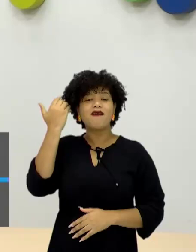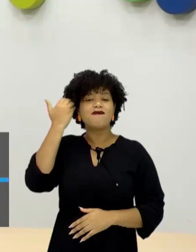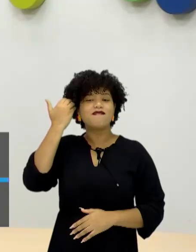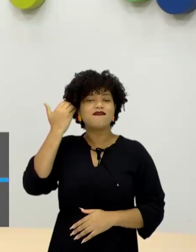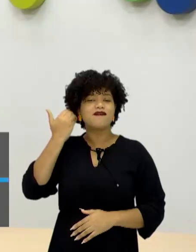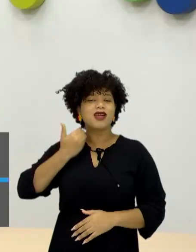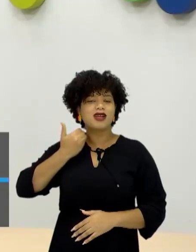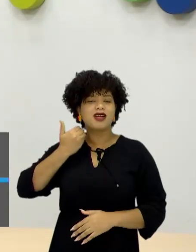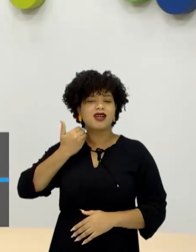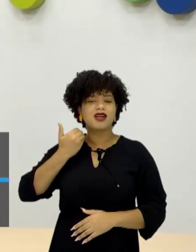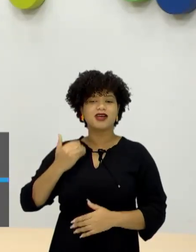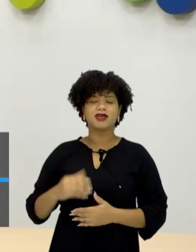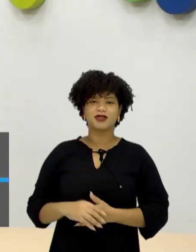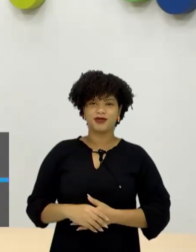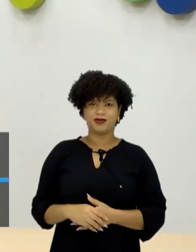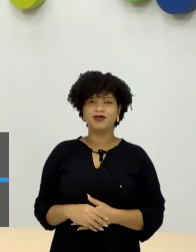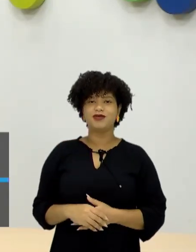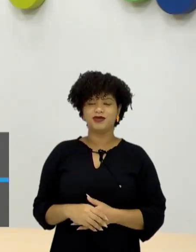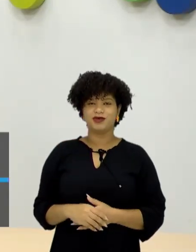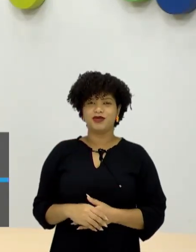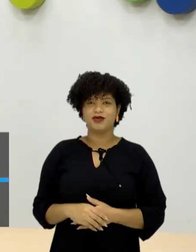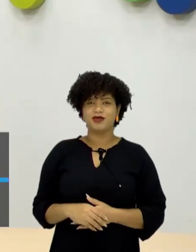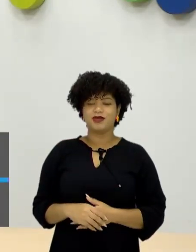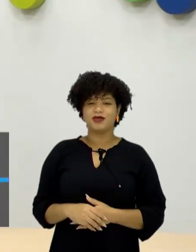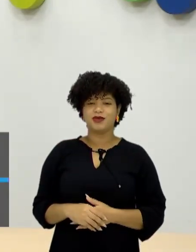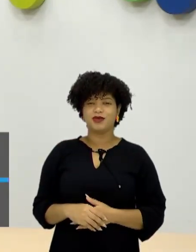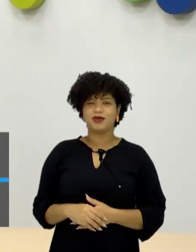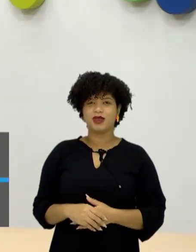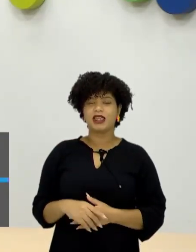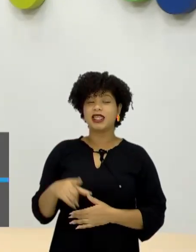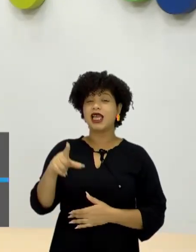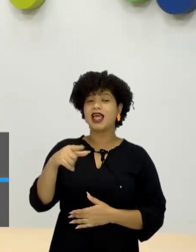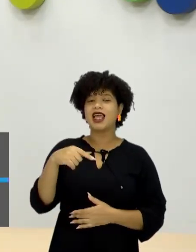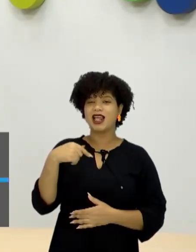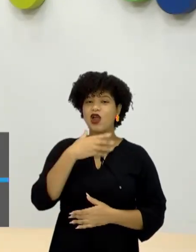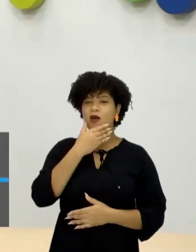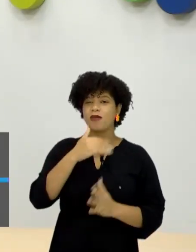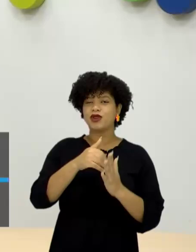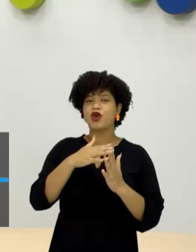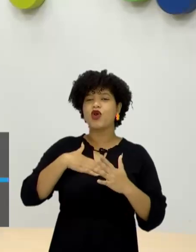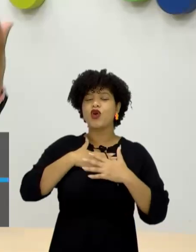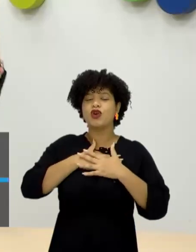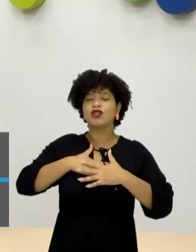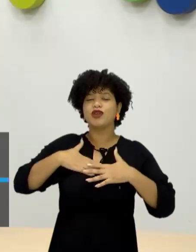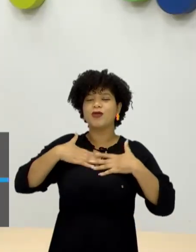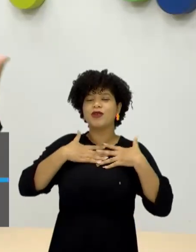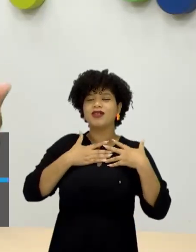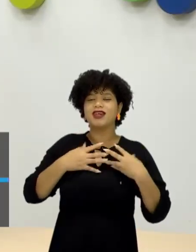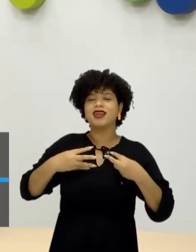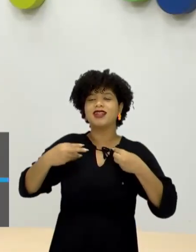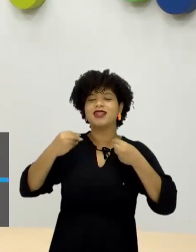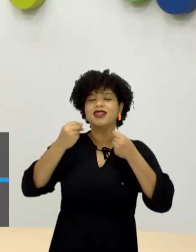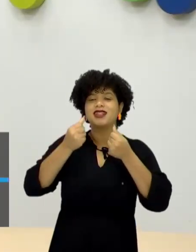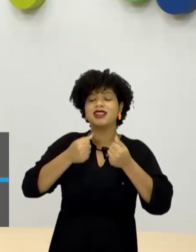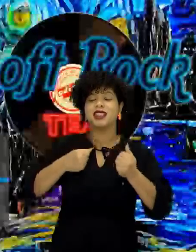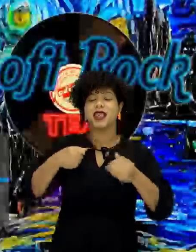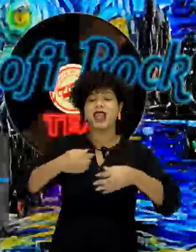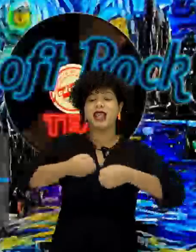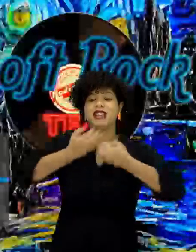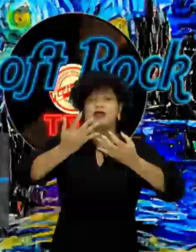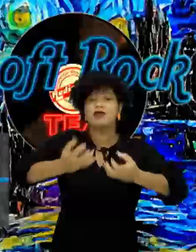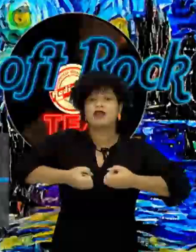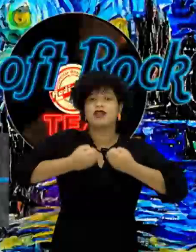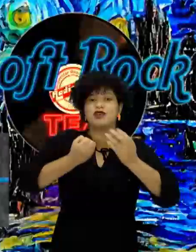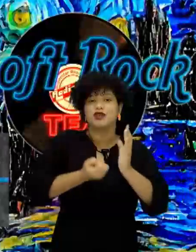do... como é que fala? Dessa sensação, a sensação, né, eu esqueci como é, expressionismo, né? Isso.